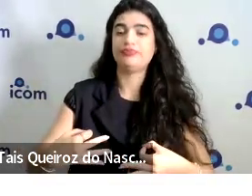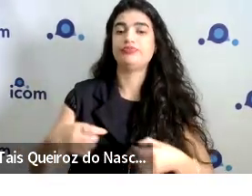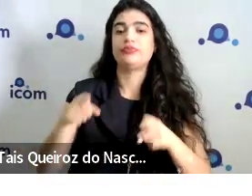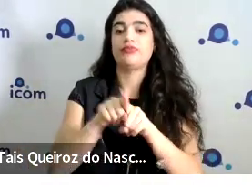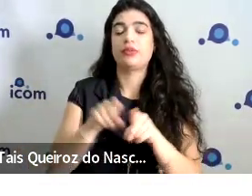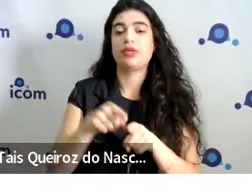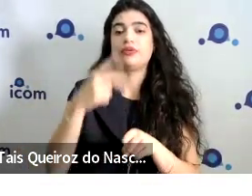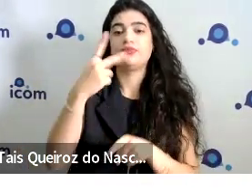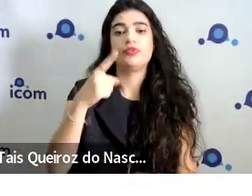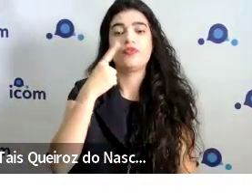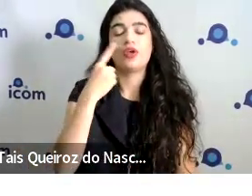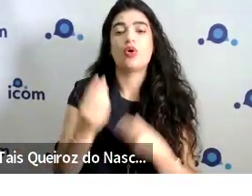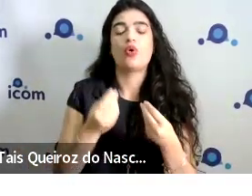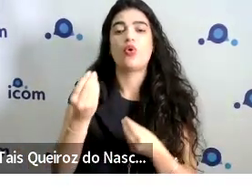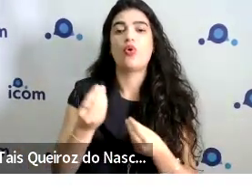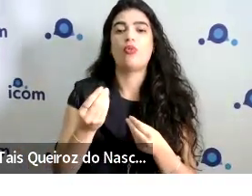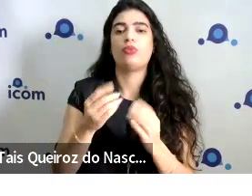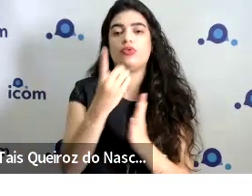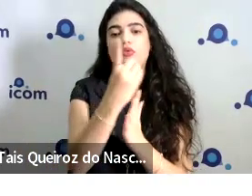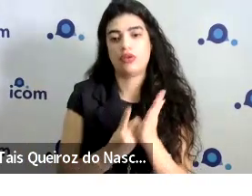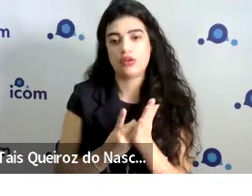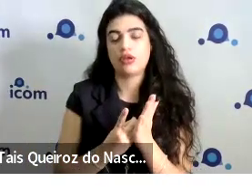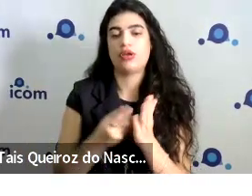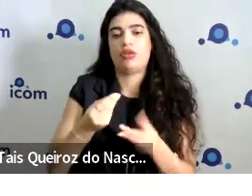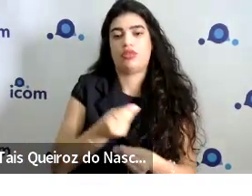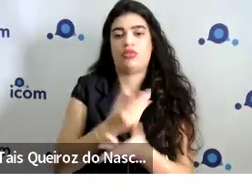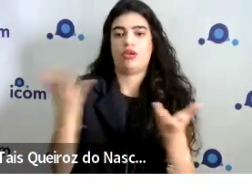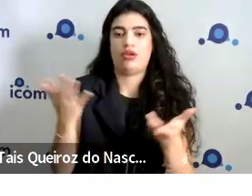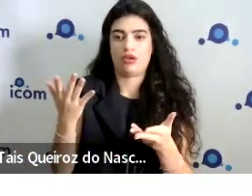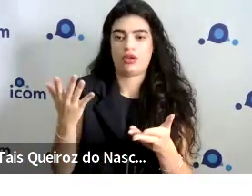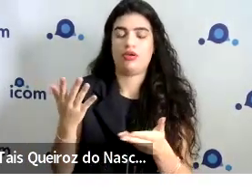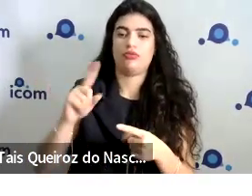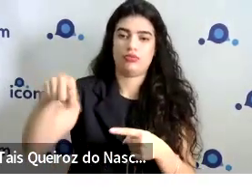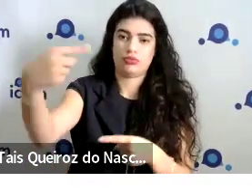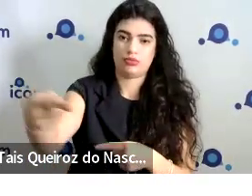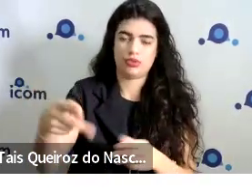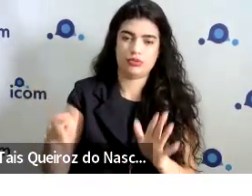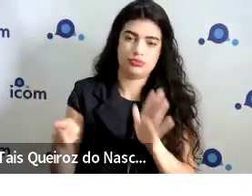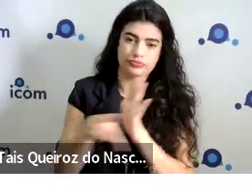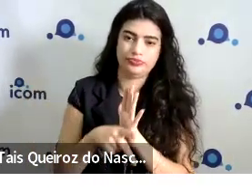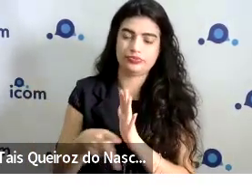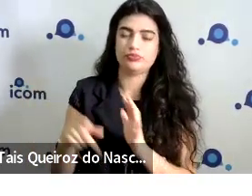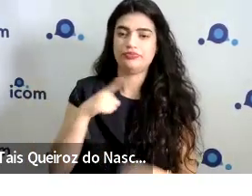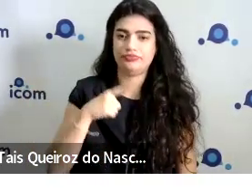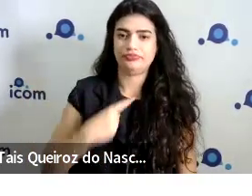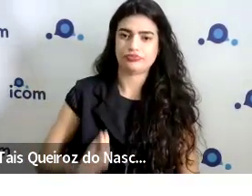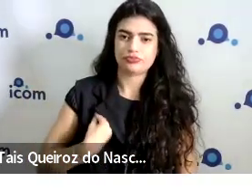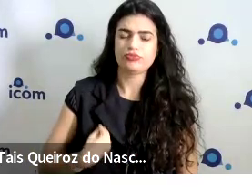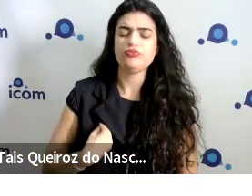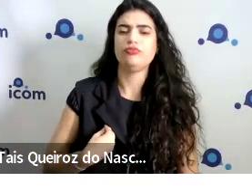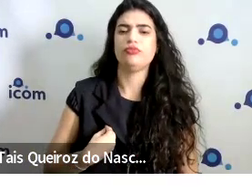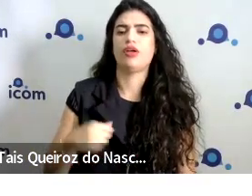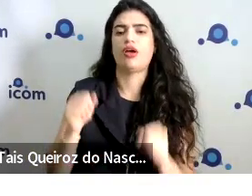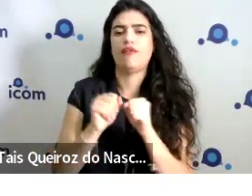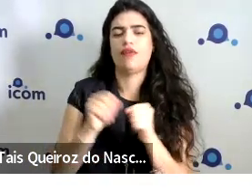de retificação de declarações, ou seja, da entrega pós-declaração do post-filing, que é a repreenchimento